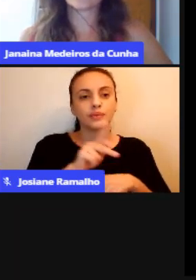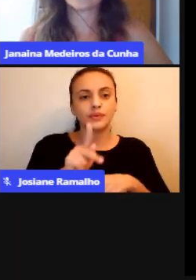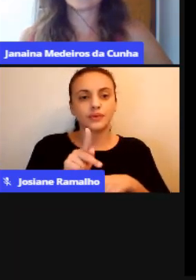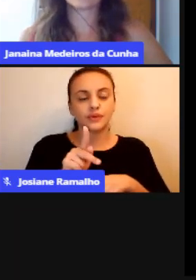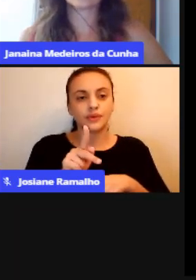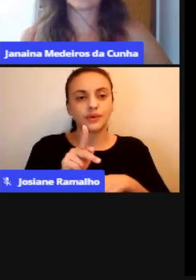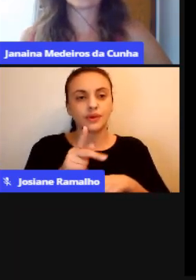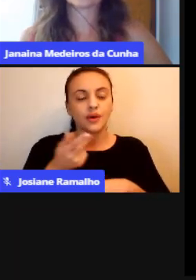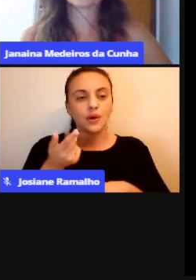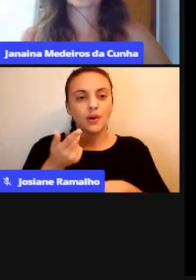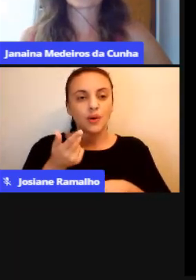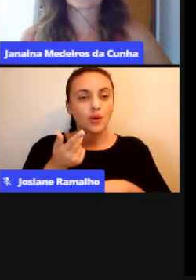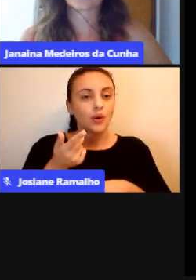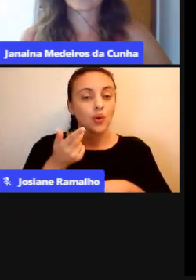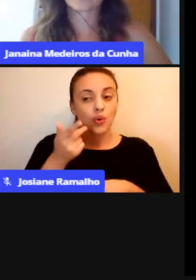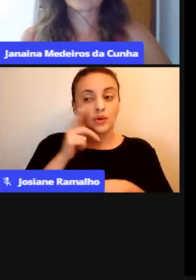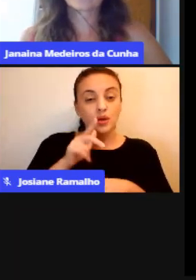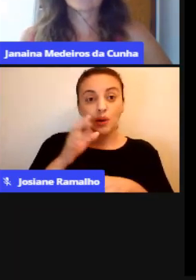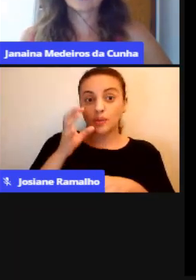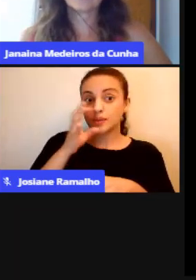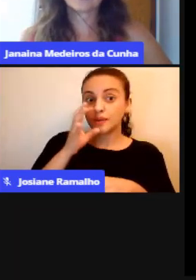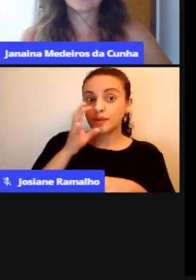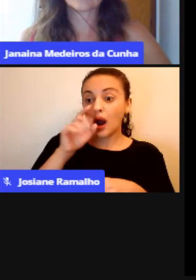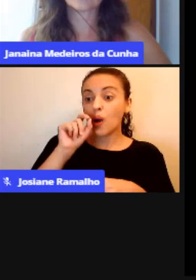averiguando realmente o que ele aprendeu